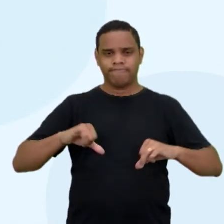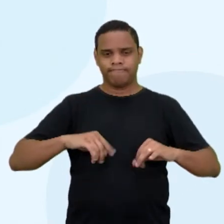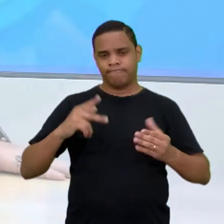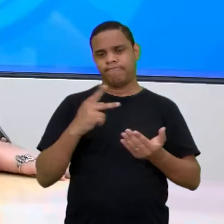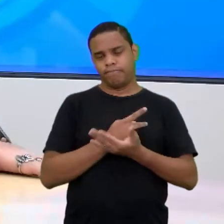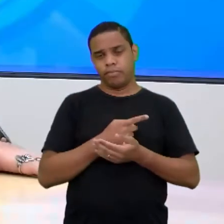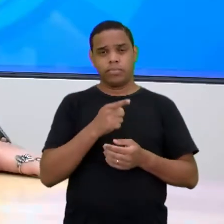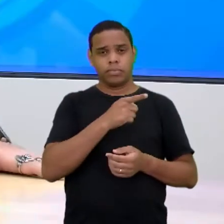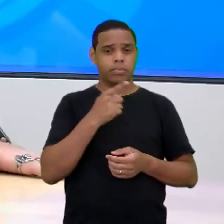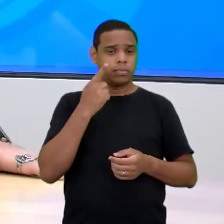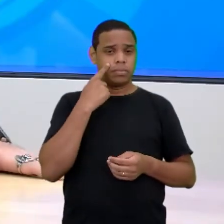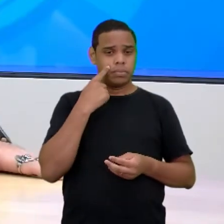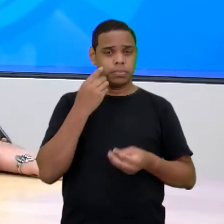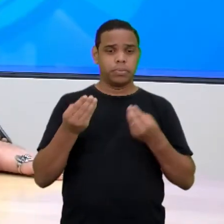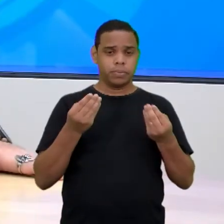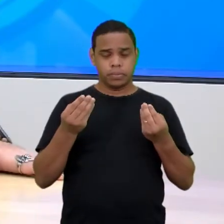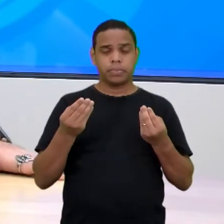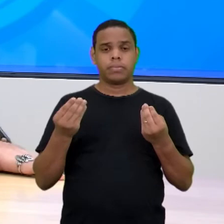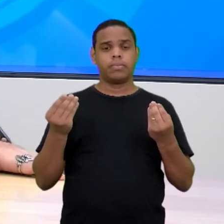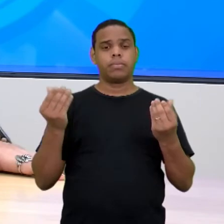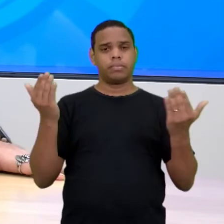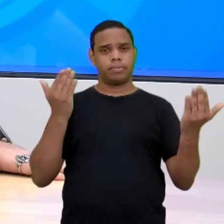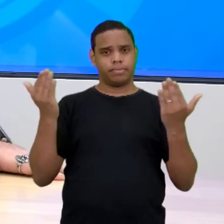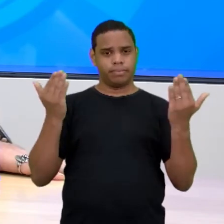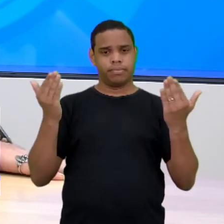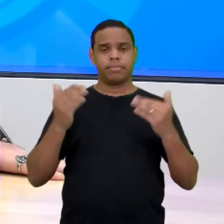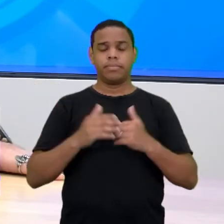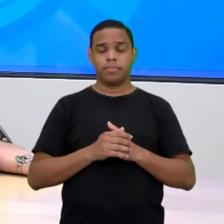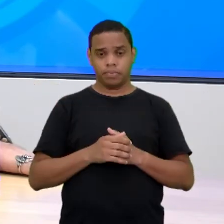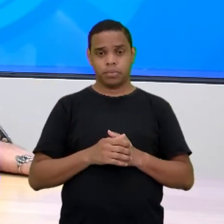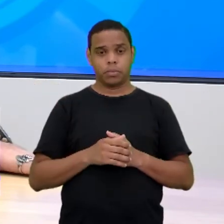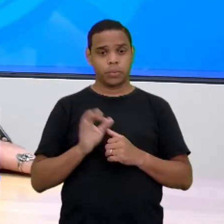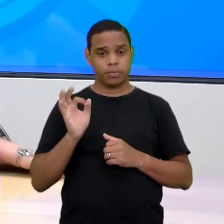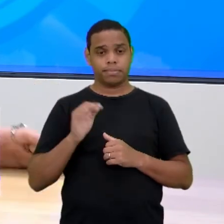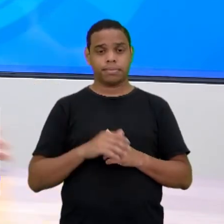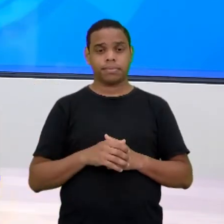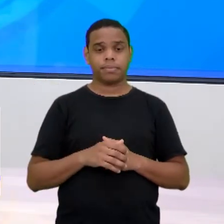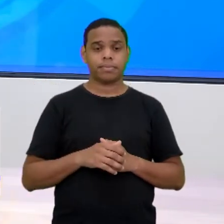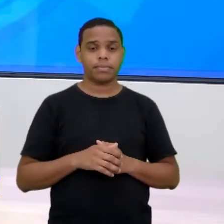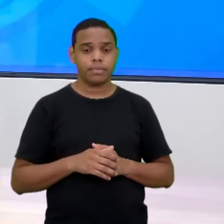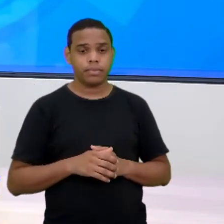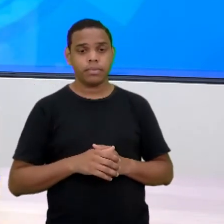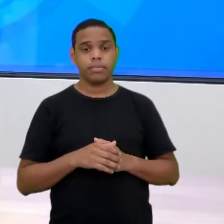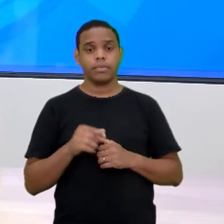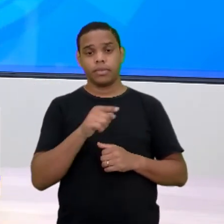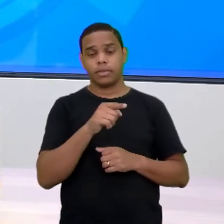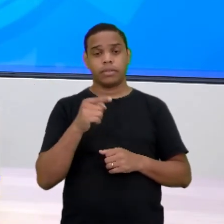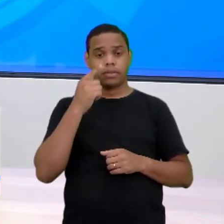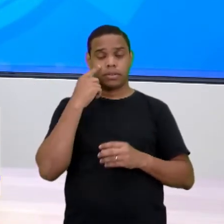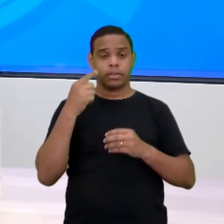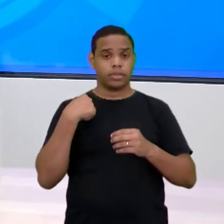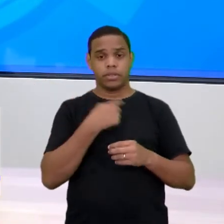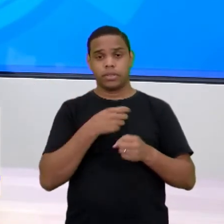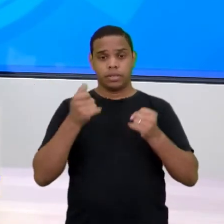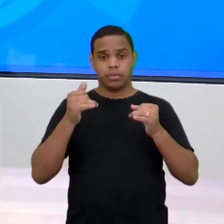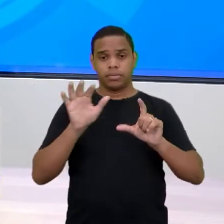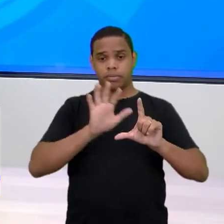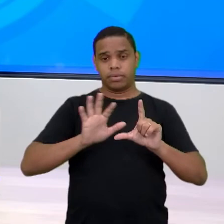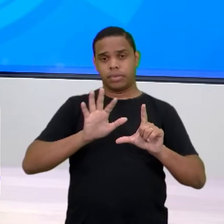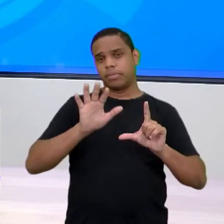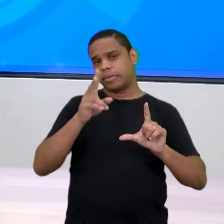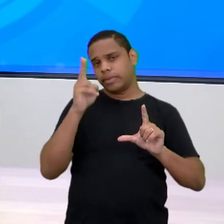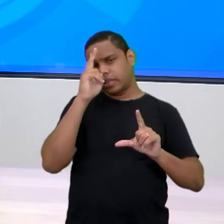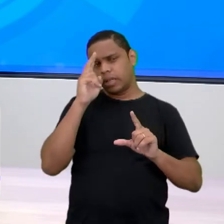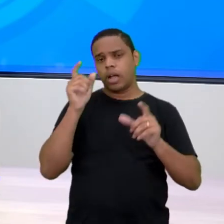tremor, só para vocês fazerem aí uma comparação, tá certo? E aí para vocês localizarem, né, a gente já viu esse mapa, mas para vocês